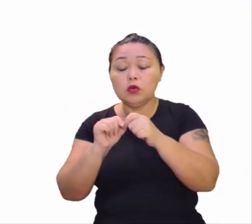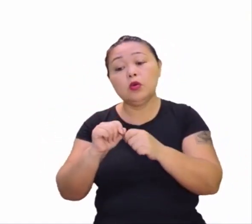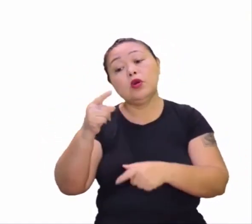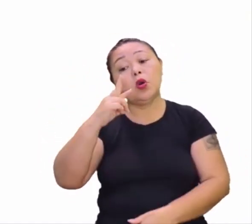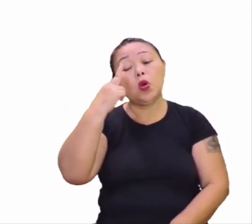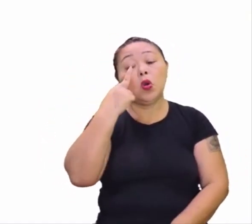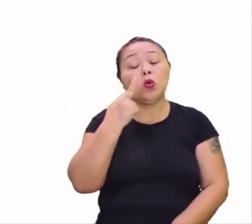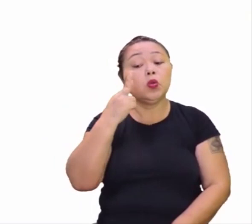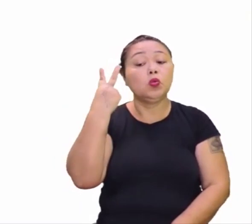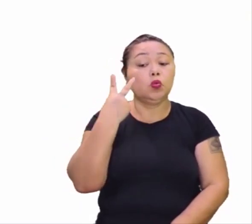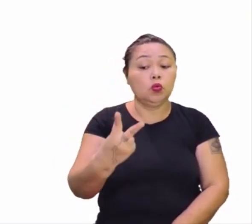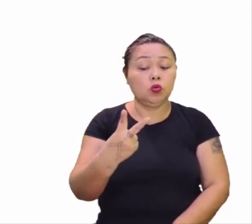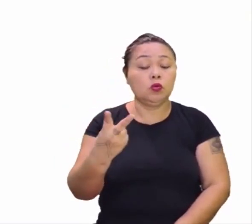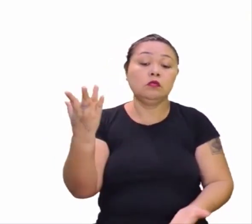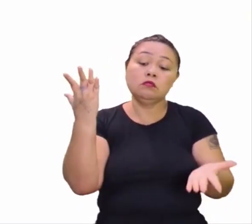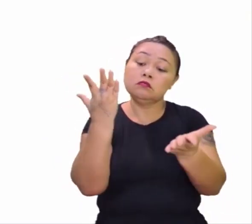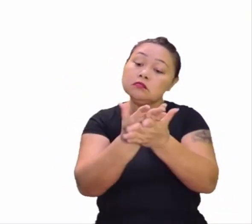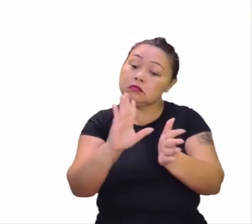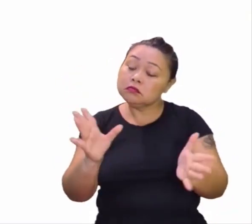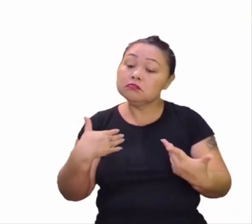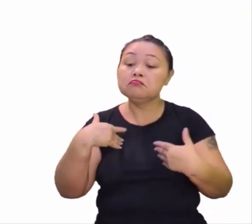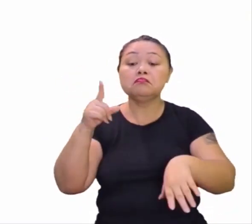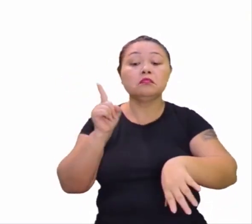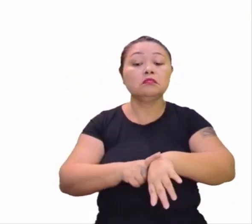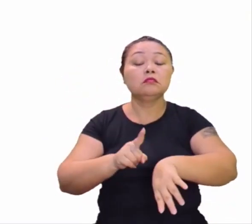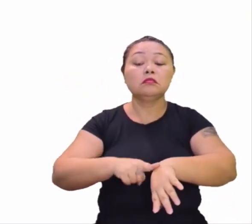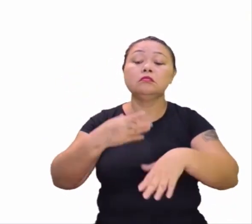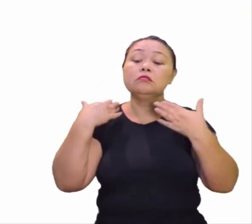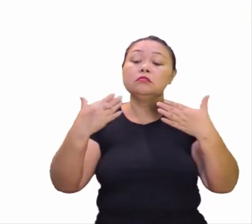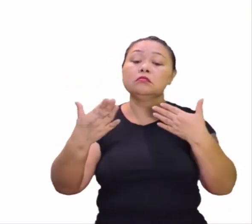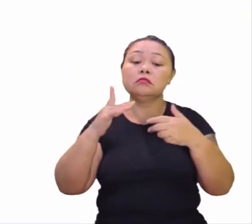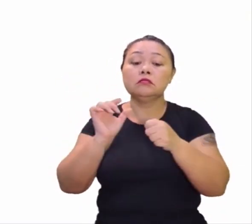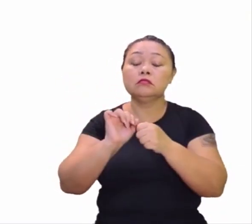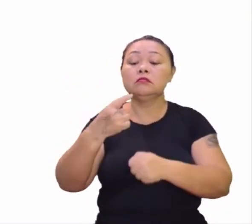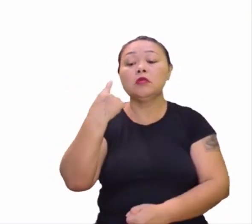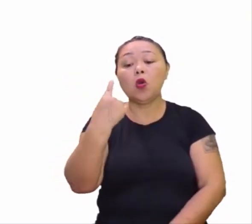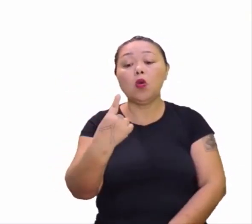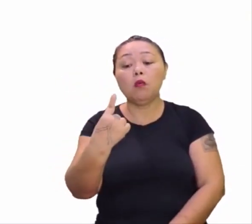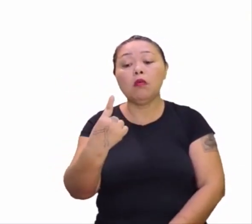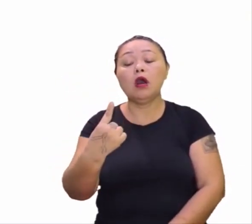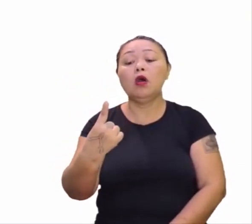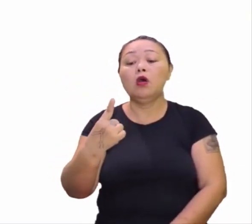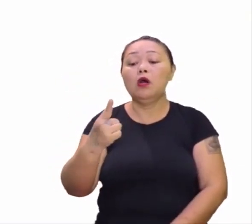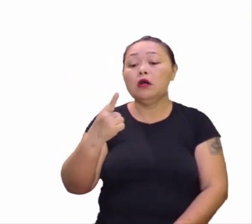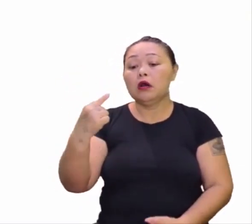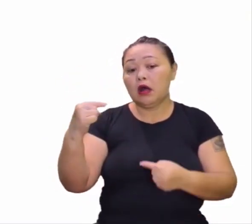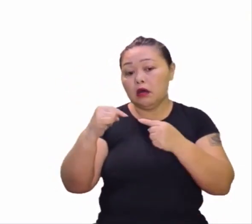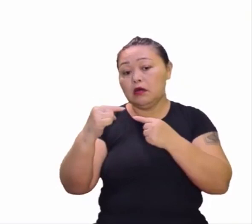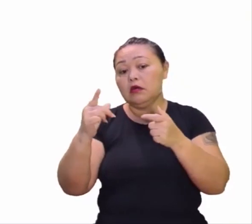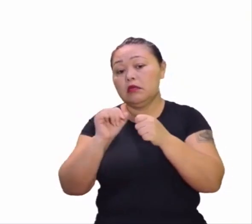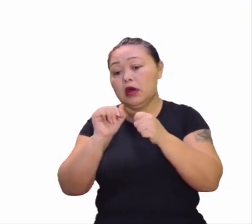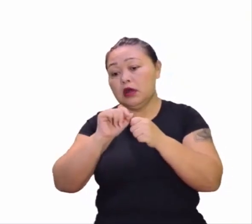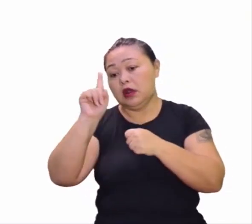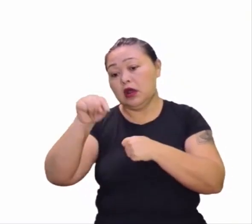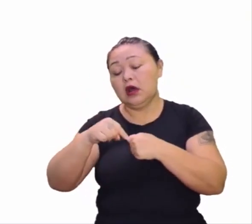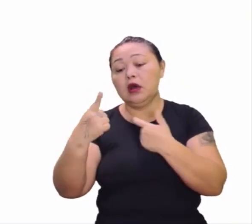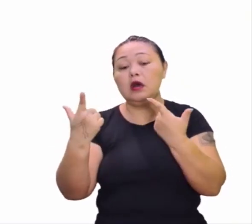com 2 horas de diferença. Acabou o horário de verão, 1 hora para Rondônia e 2 horas para o